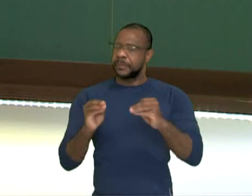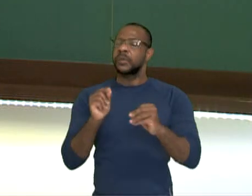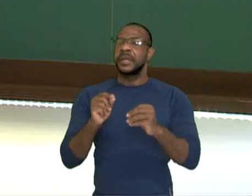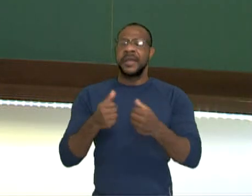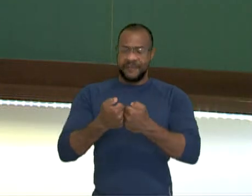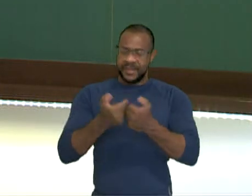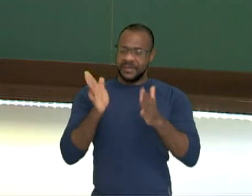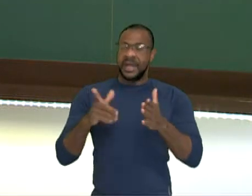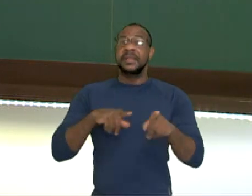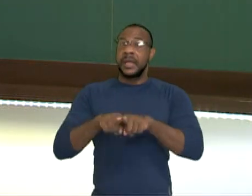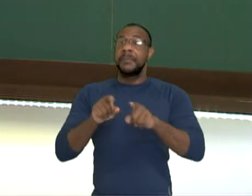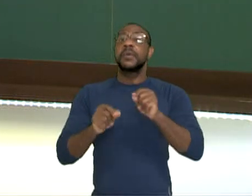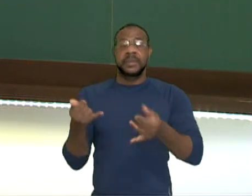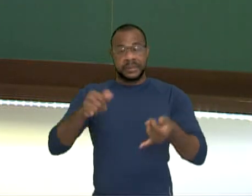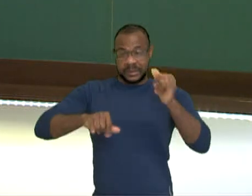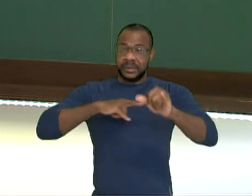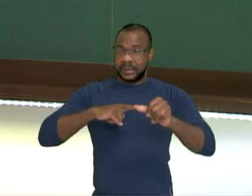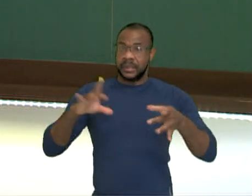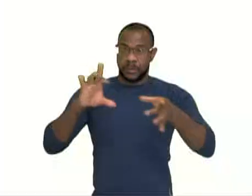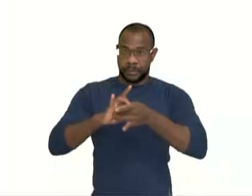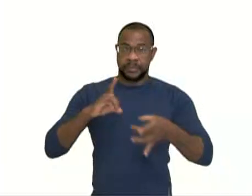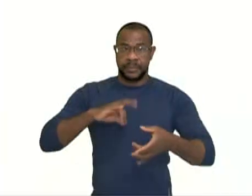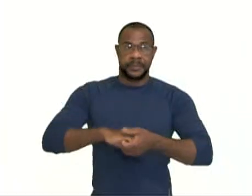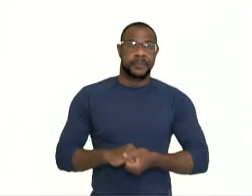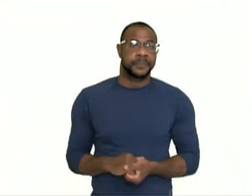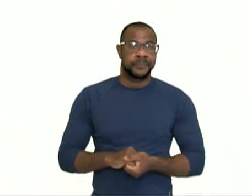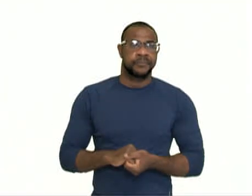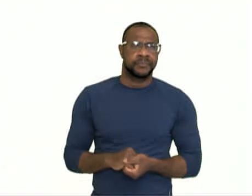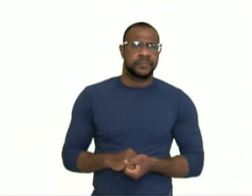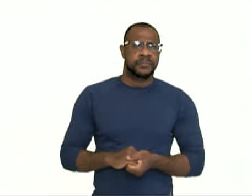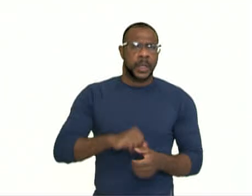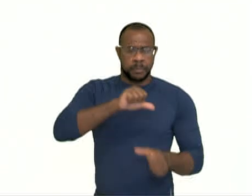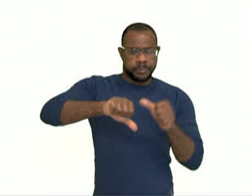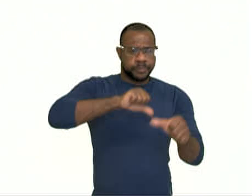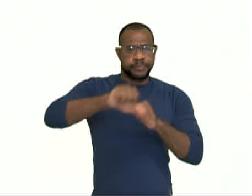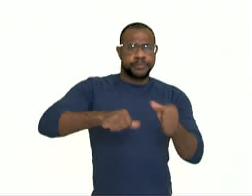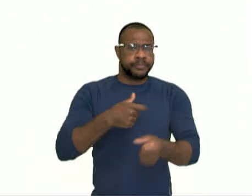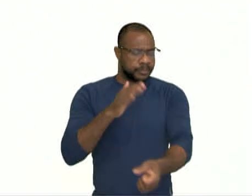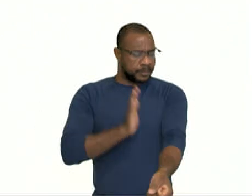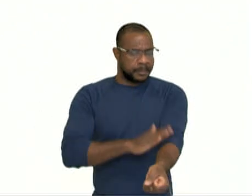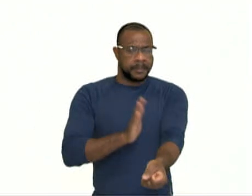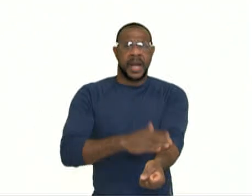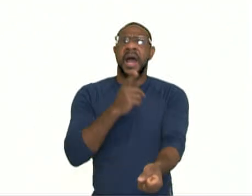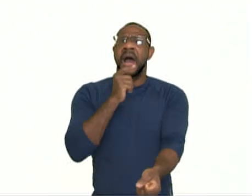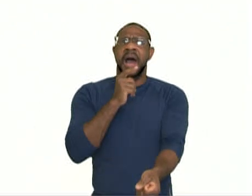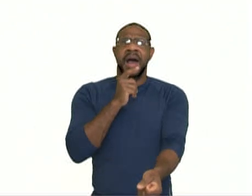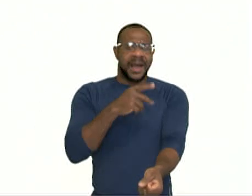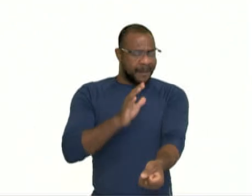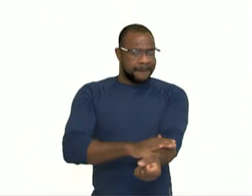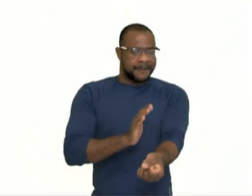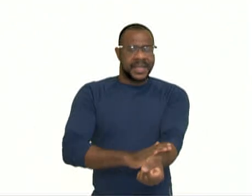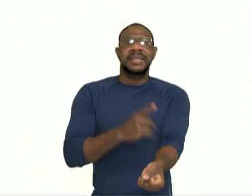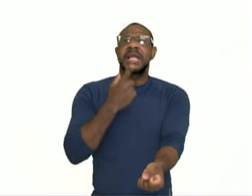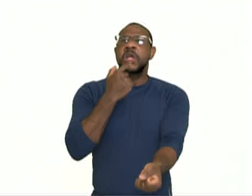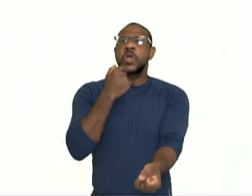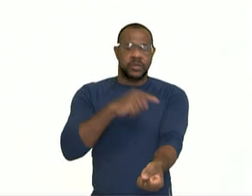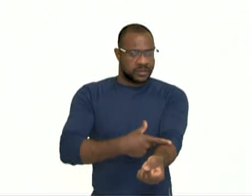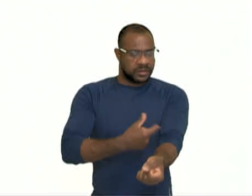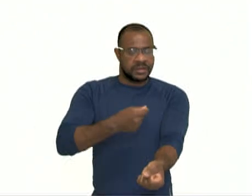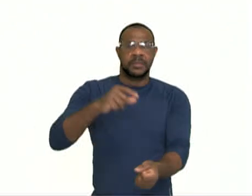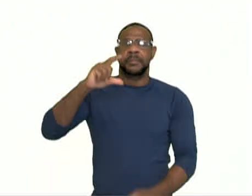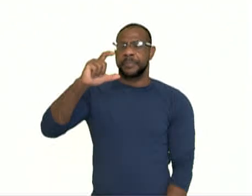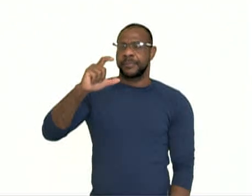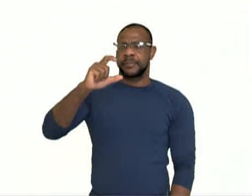esse exercício também em química. A variação da pressão sanguínea, que a gente vai chamar de P, em mililitros